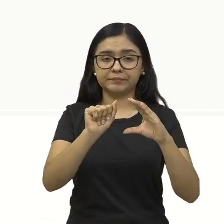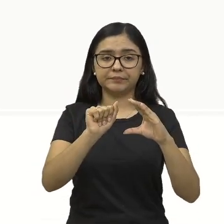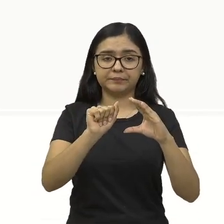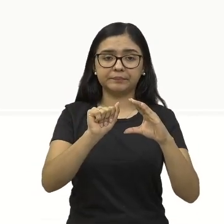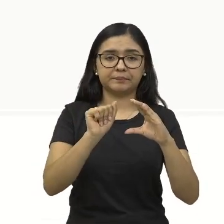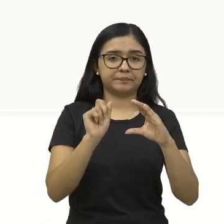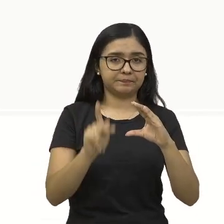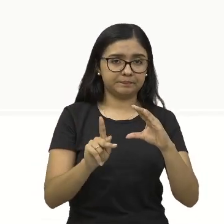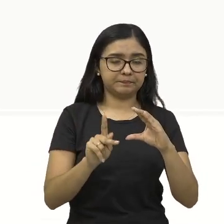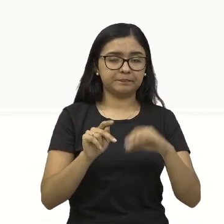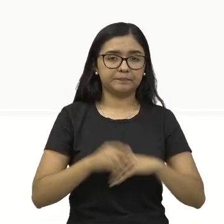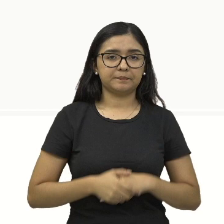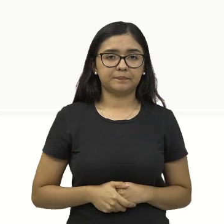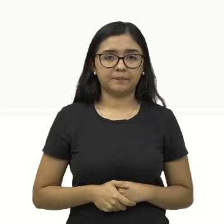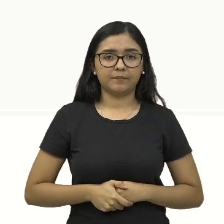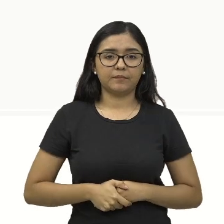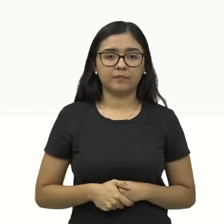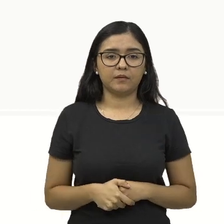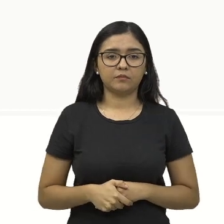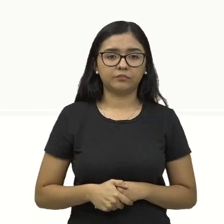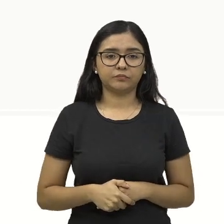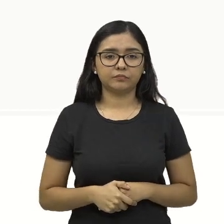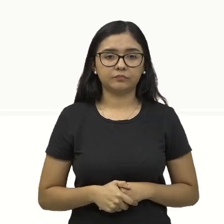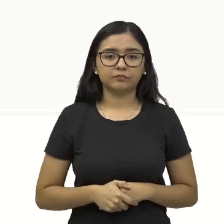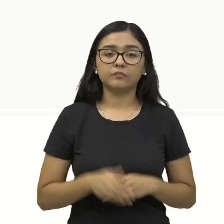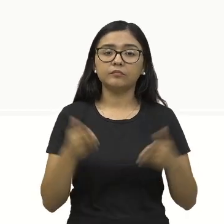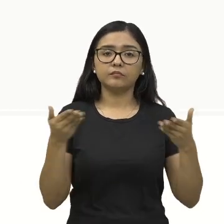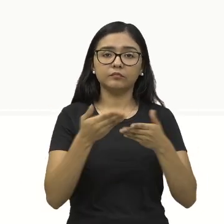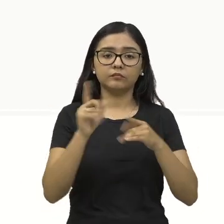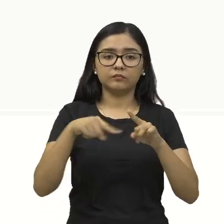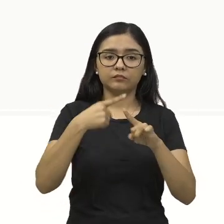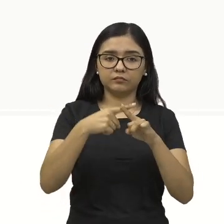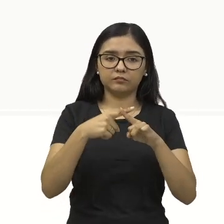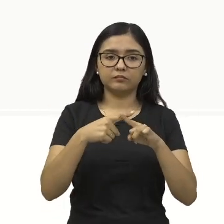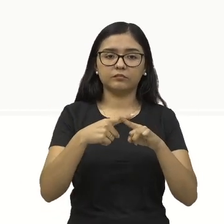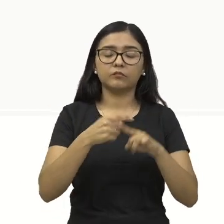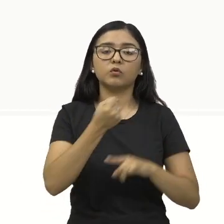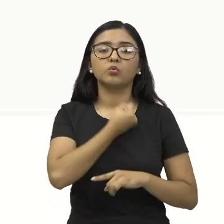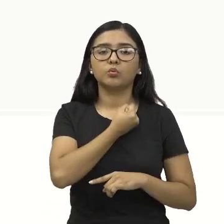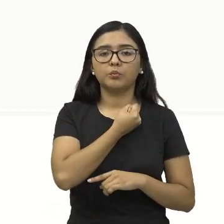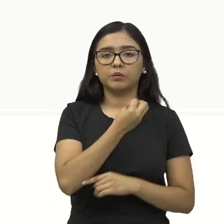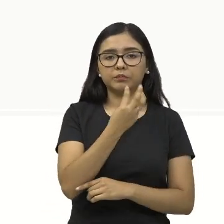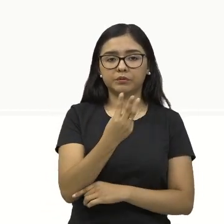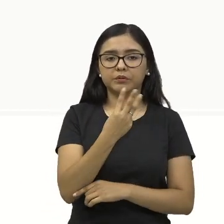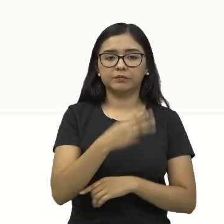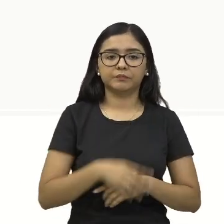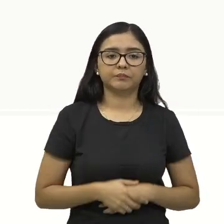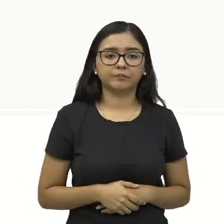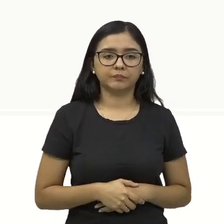Tudo bem? Então, eu vou multiplicar a matriz A com o número 3.